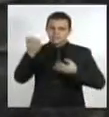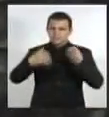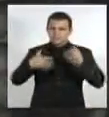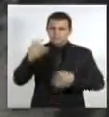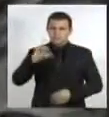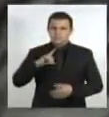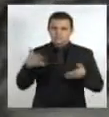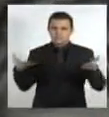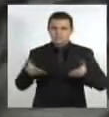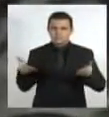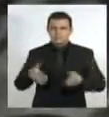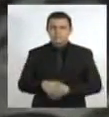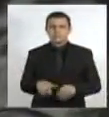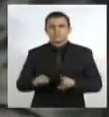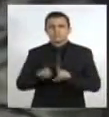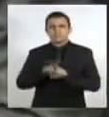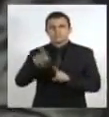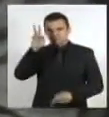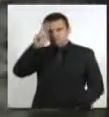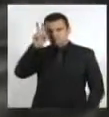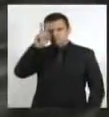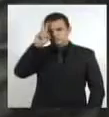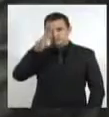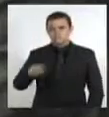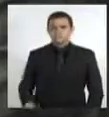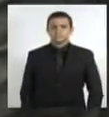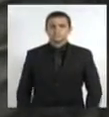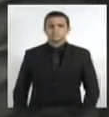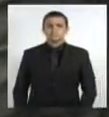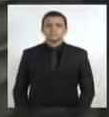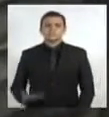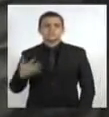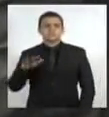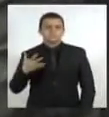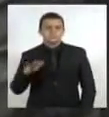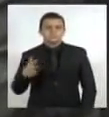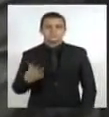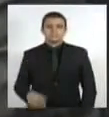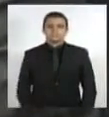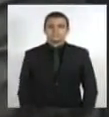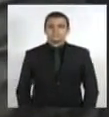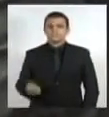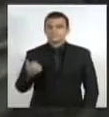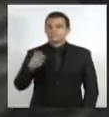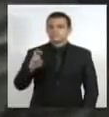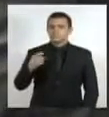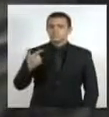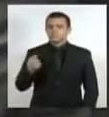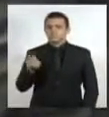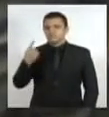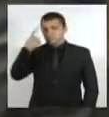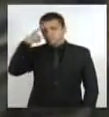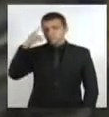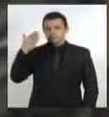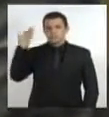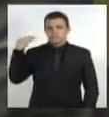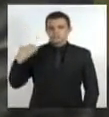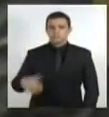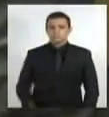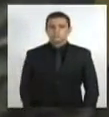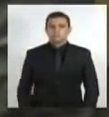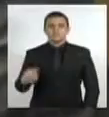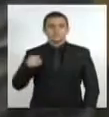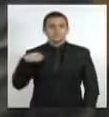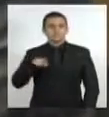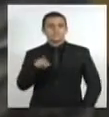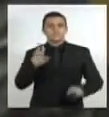momento e lembrar que há mais ou menos uns 15 a 20 dias atrás, eu estive